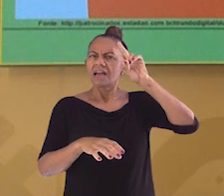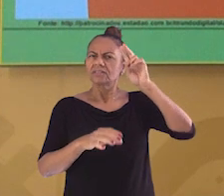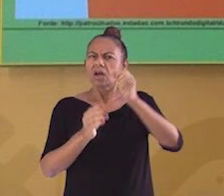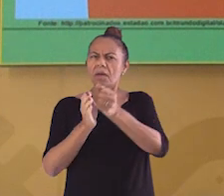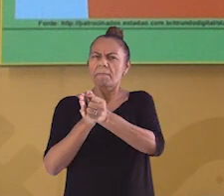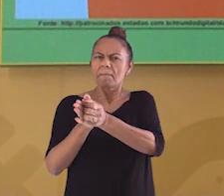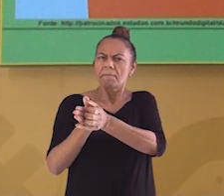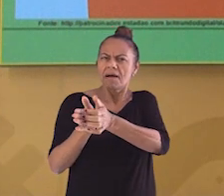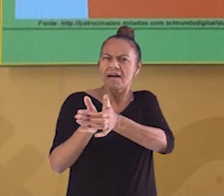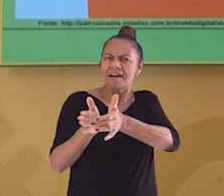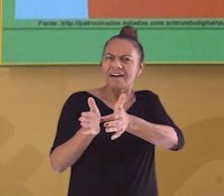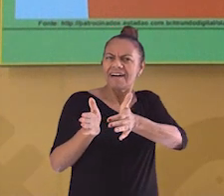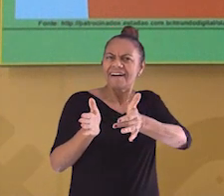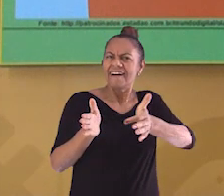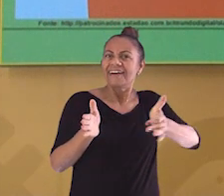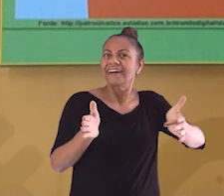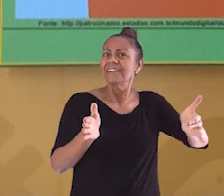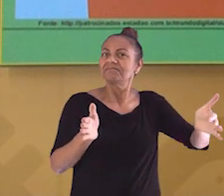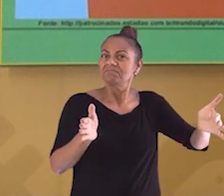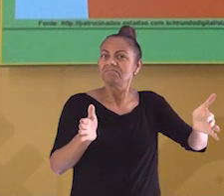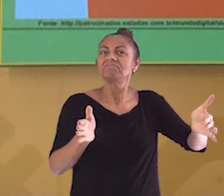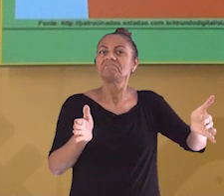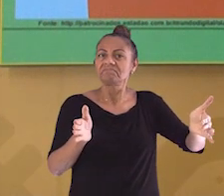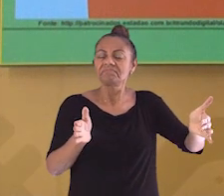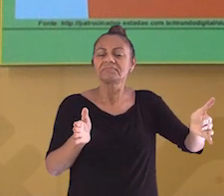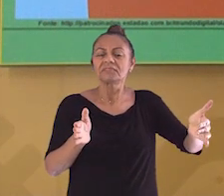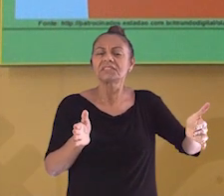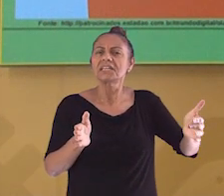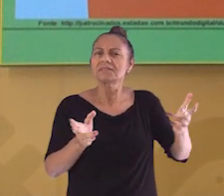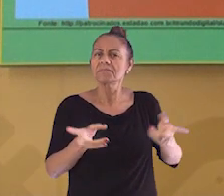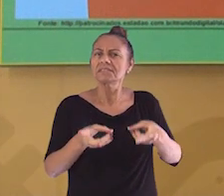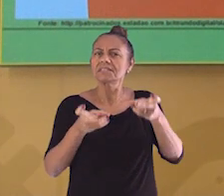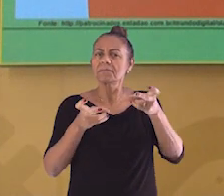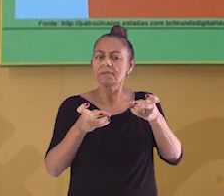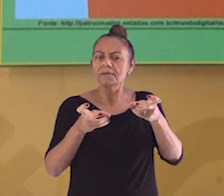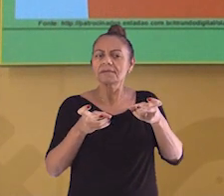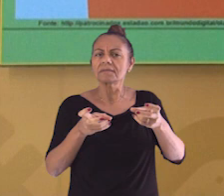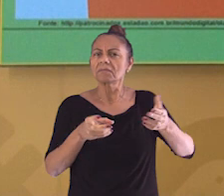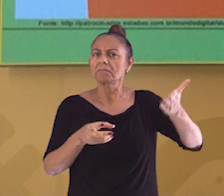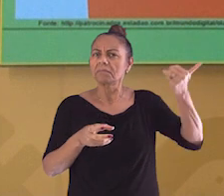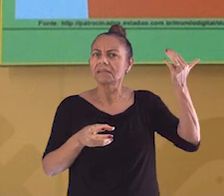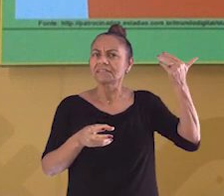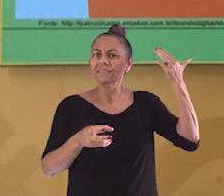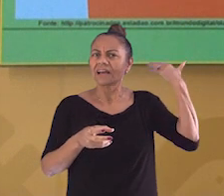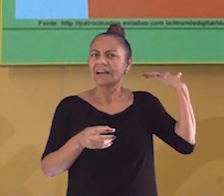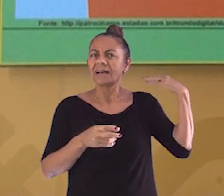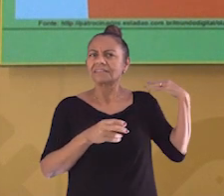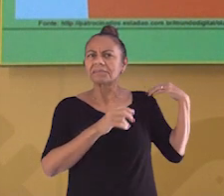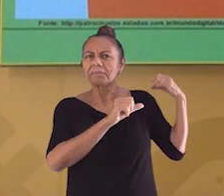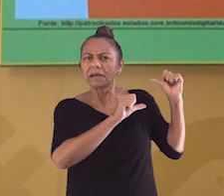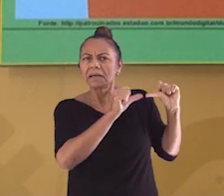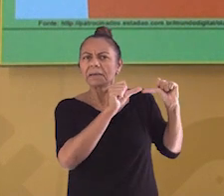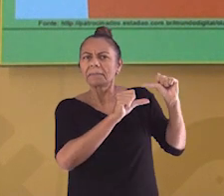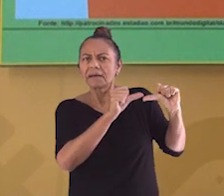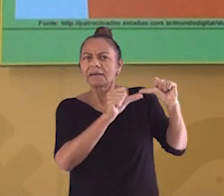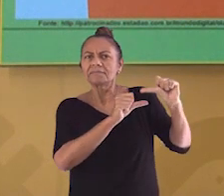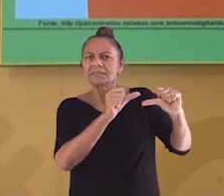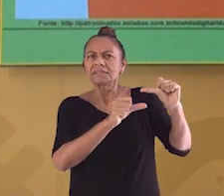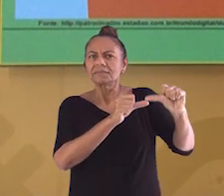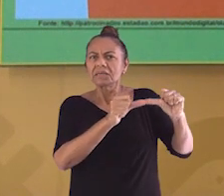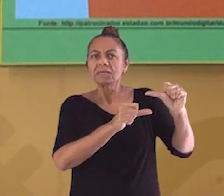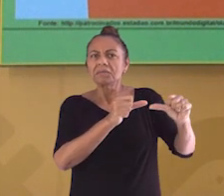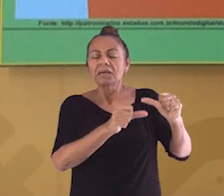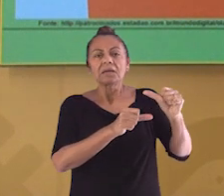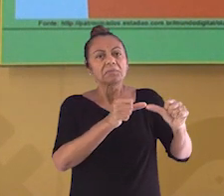desenhada, através da minha fala também, vocês conseguiram perceber que existiram muitas mudanças que impactaram na